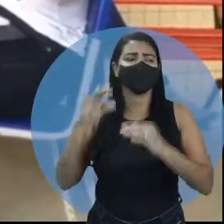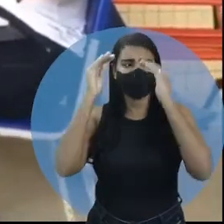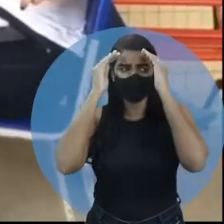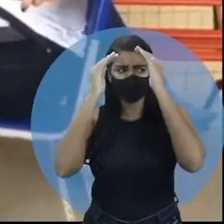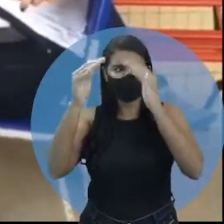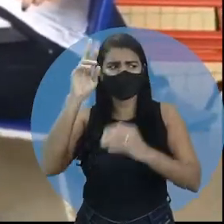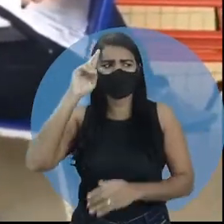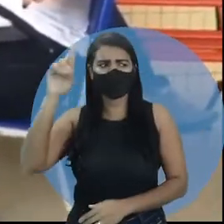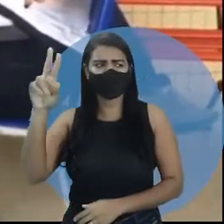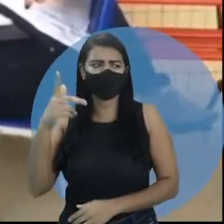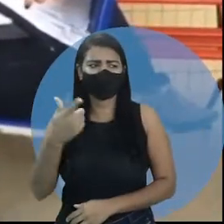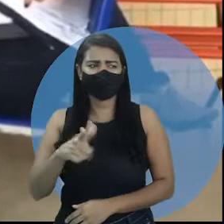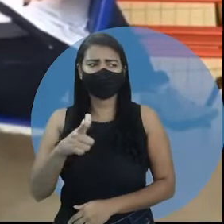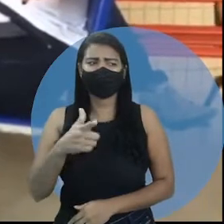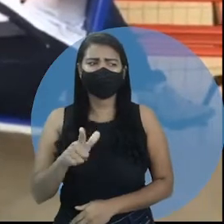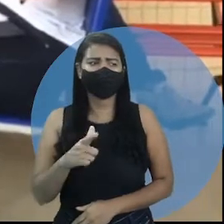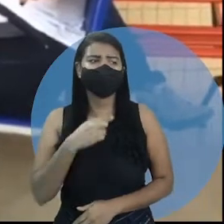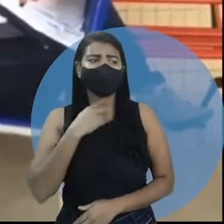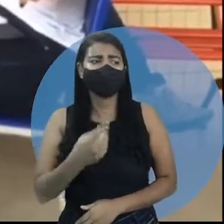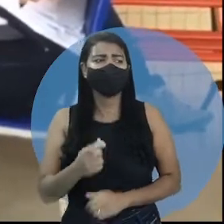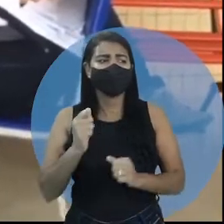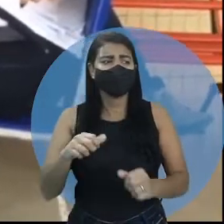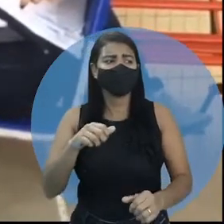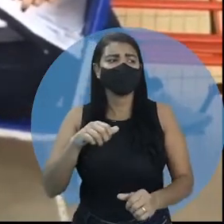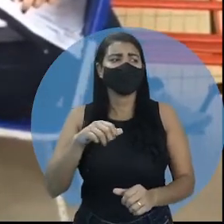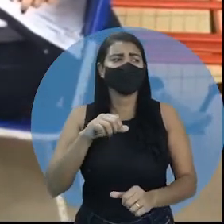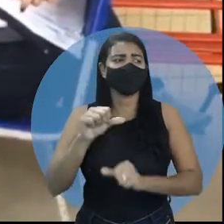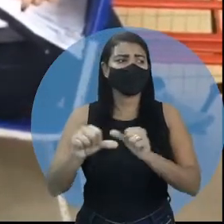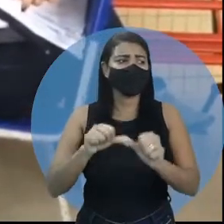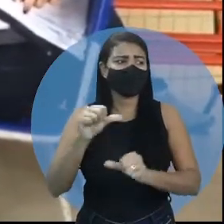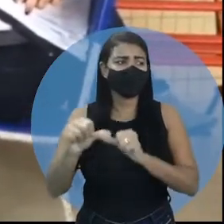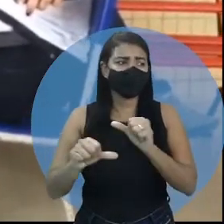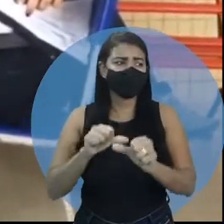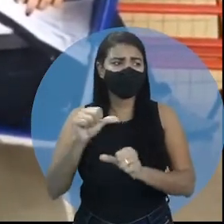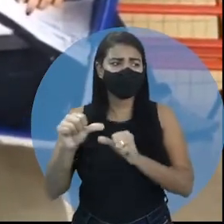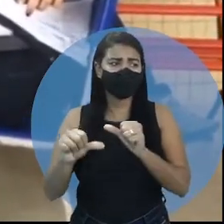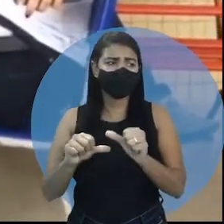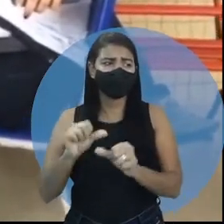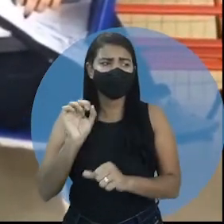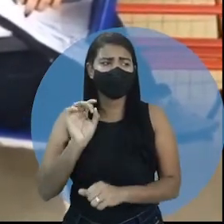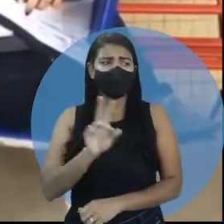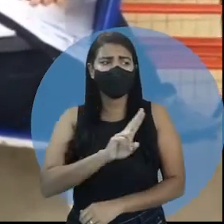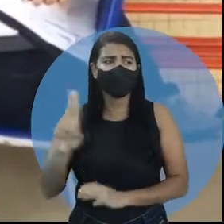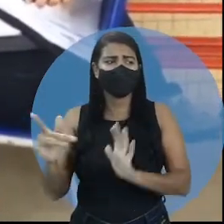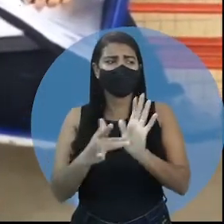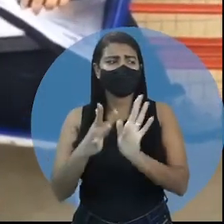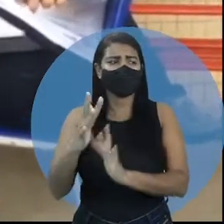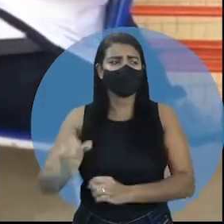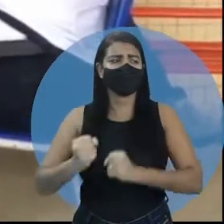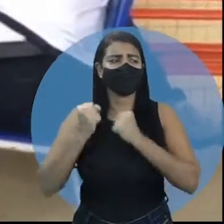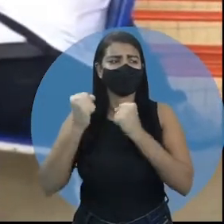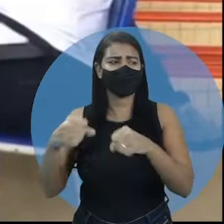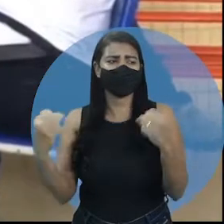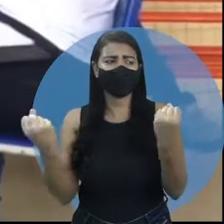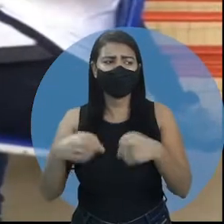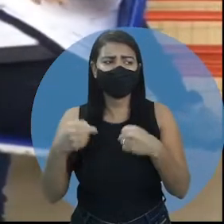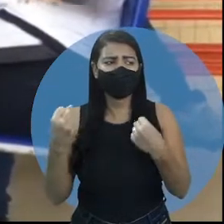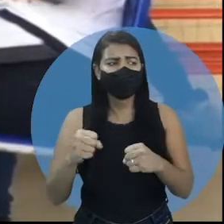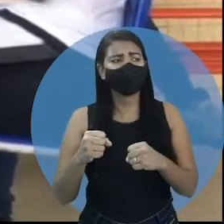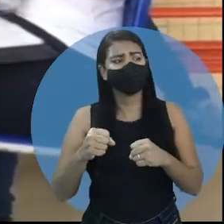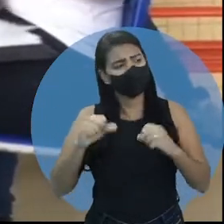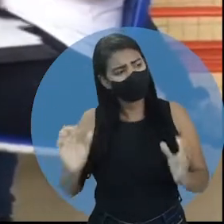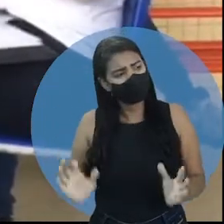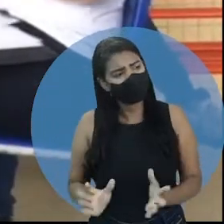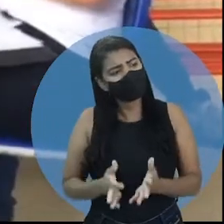reviveu. Mestre, não há outro que possa fazer aquilo que só o teu nome tem todo o poder.